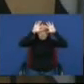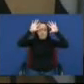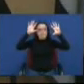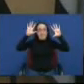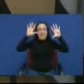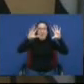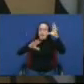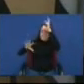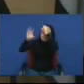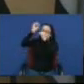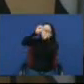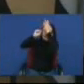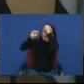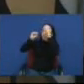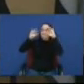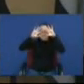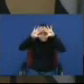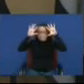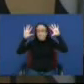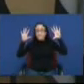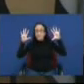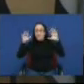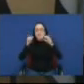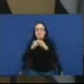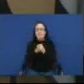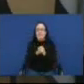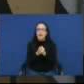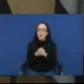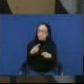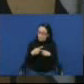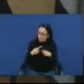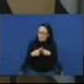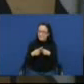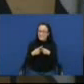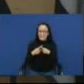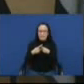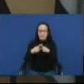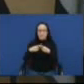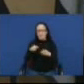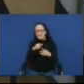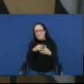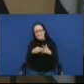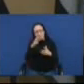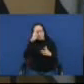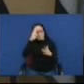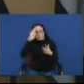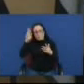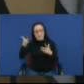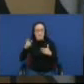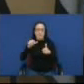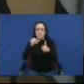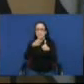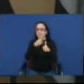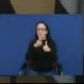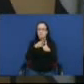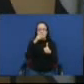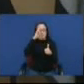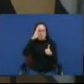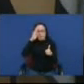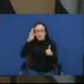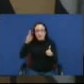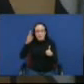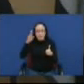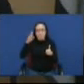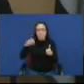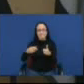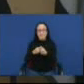com relação a essa questão, porque nós sabemos que uma das causas da deficiência intelectual que pode